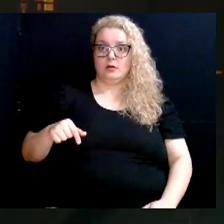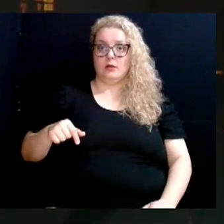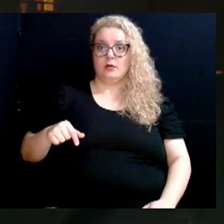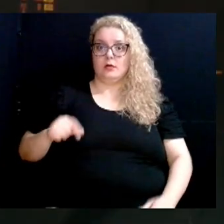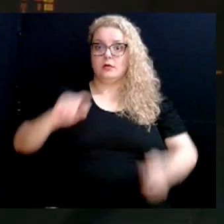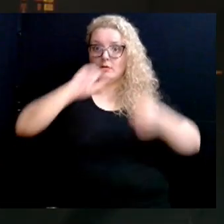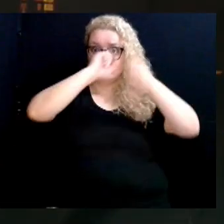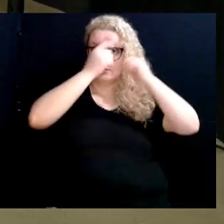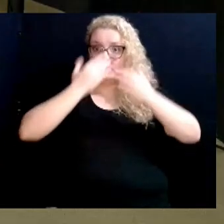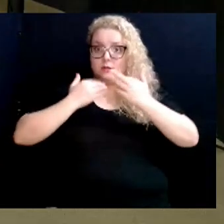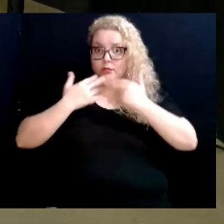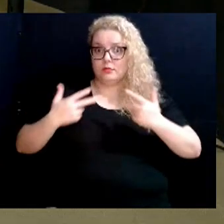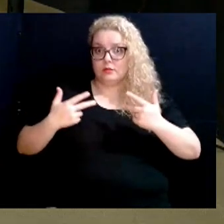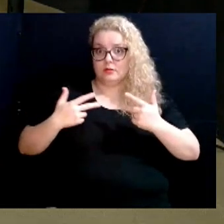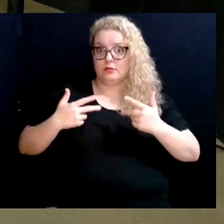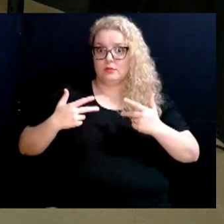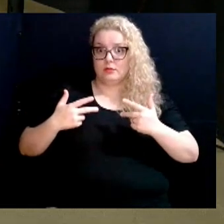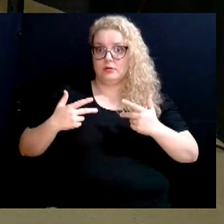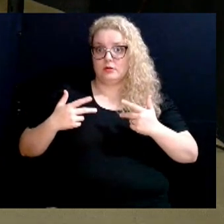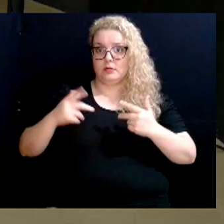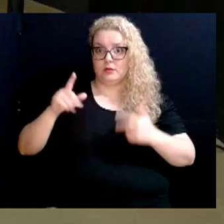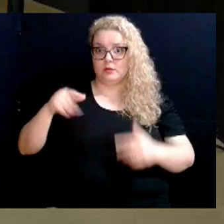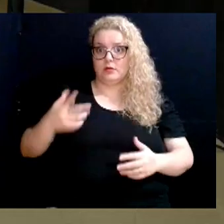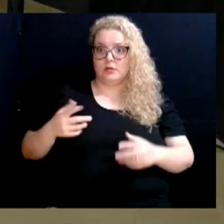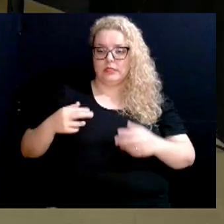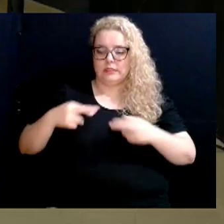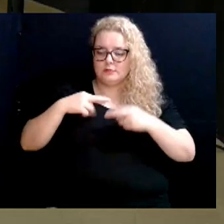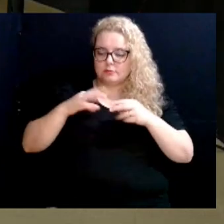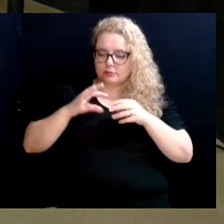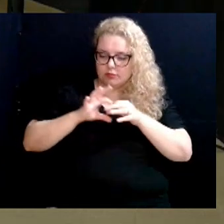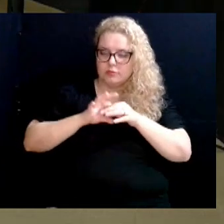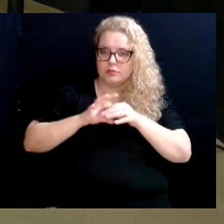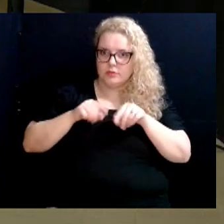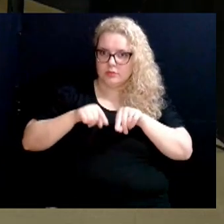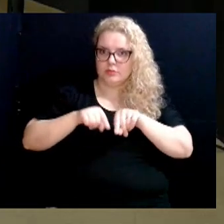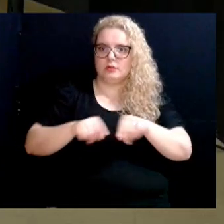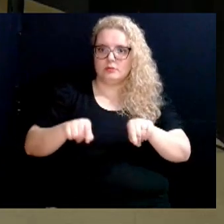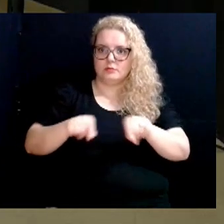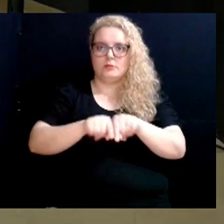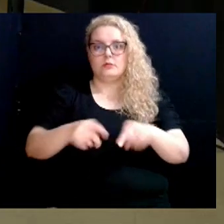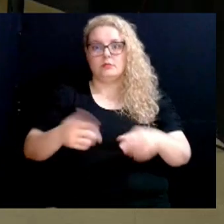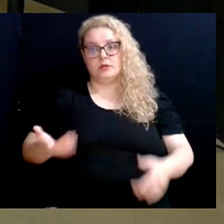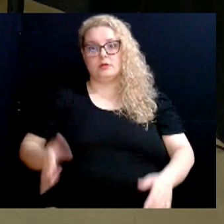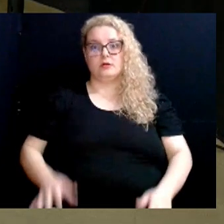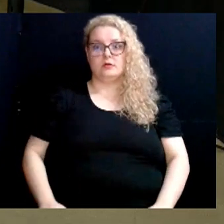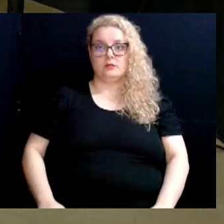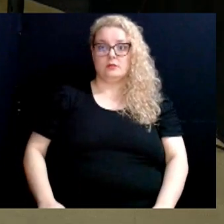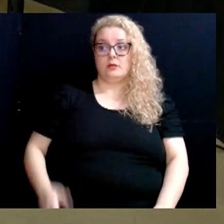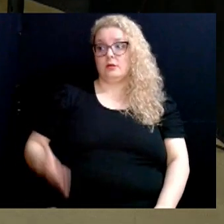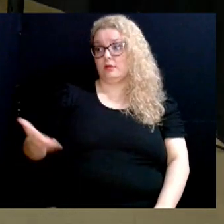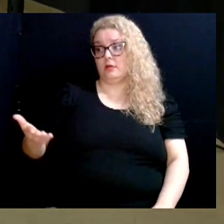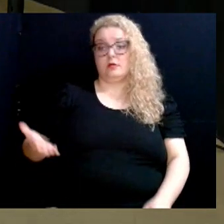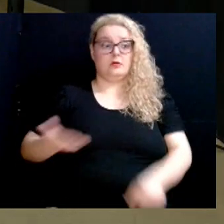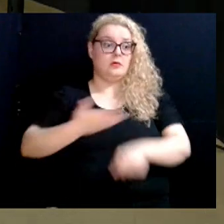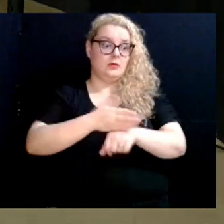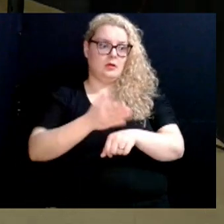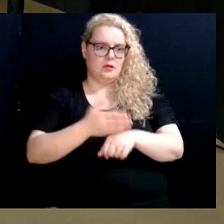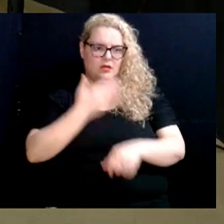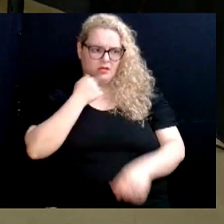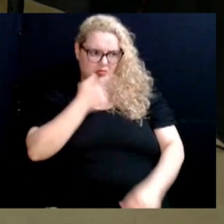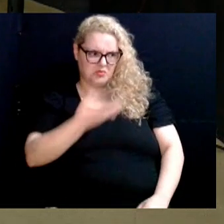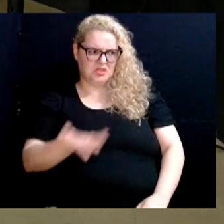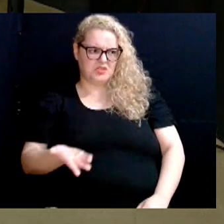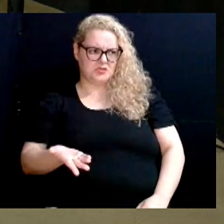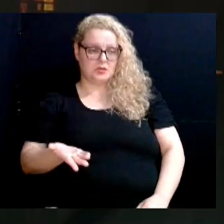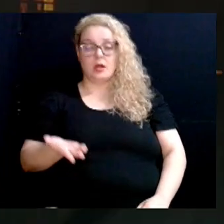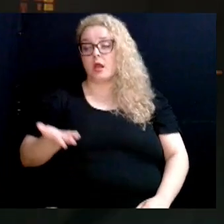alimentar. Que eles estão muito ali interligados, né? Também, olha, mas você treina e come isso?